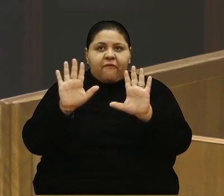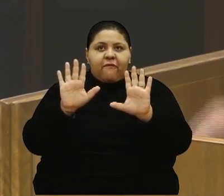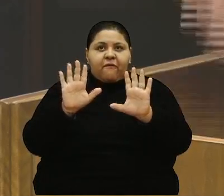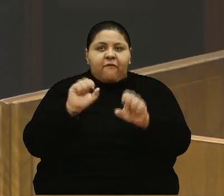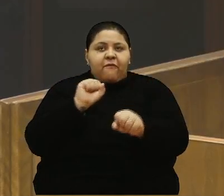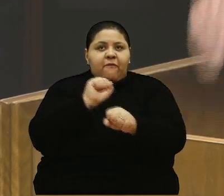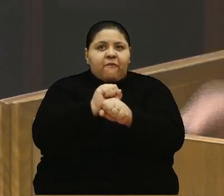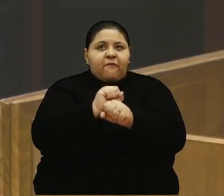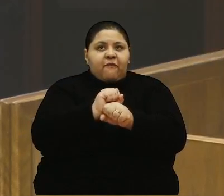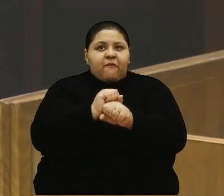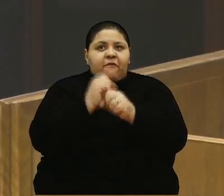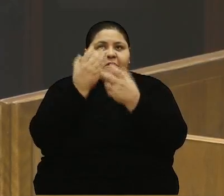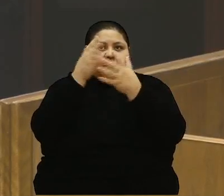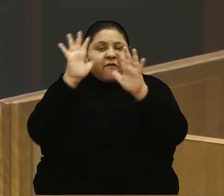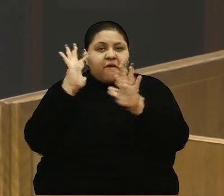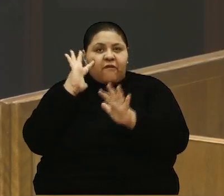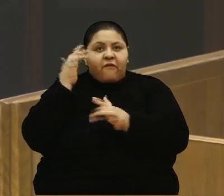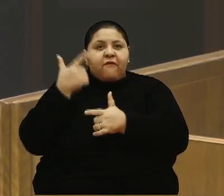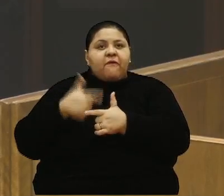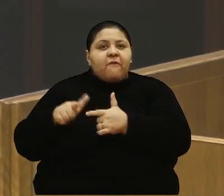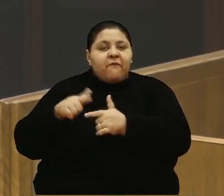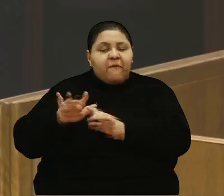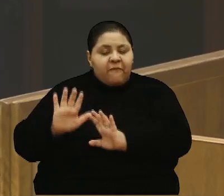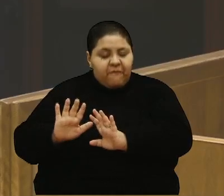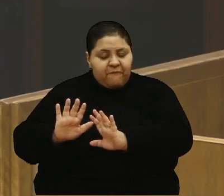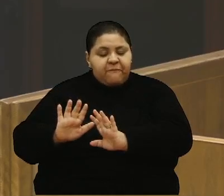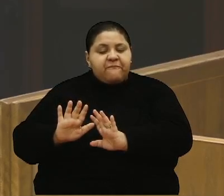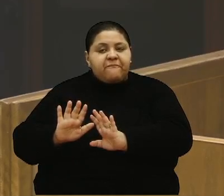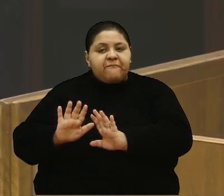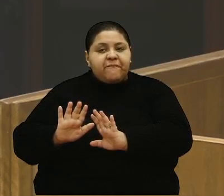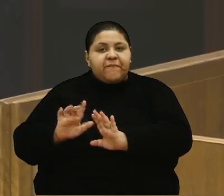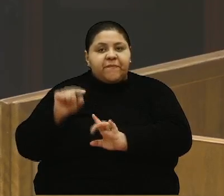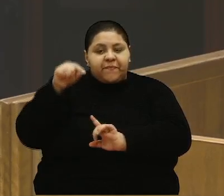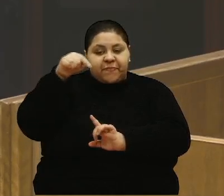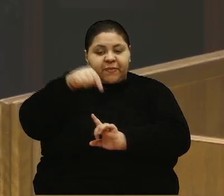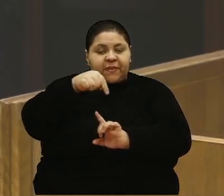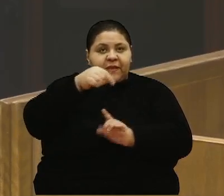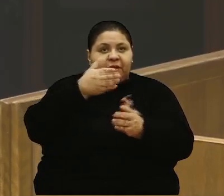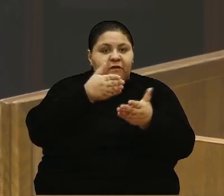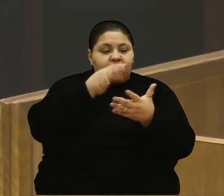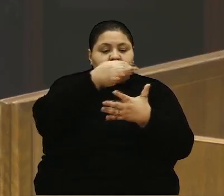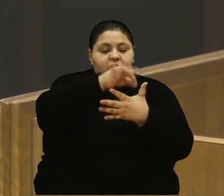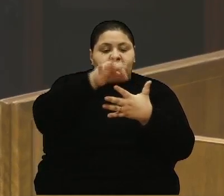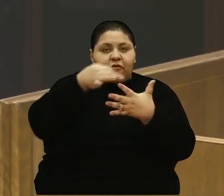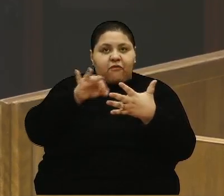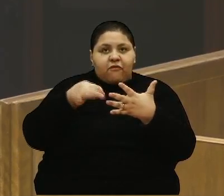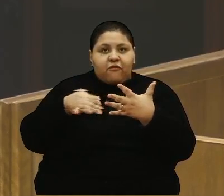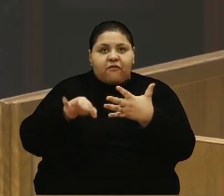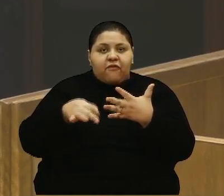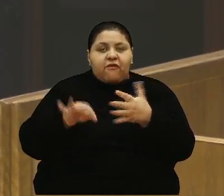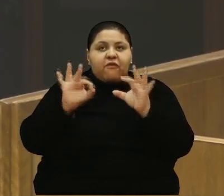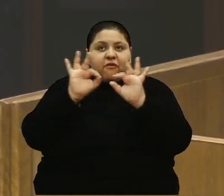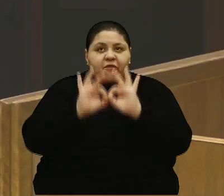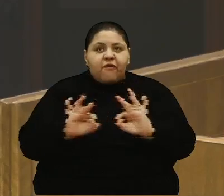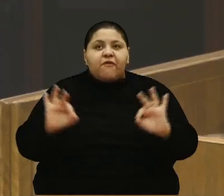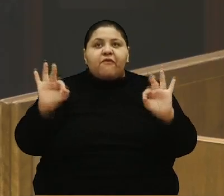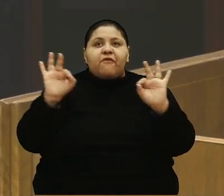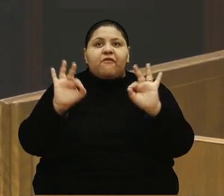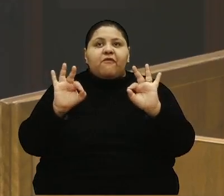gente, que daí a gente resolve o problema. Dentre as principais diretrizes estão simplificação